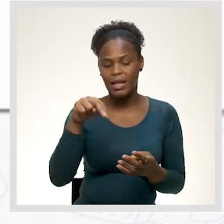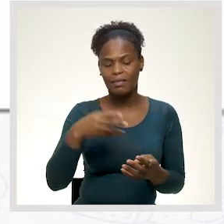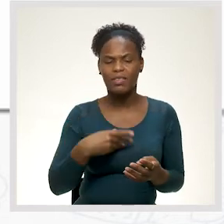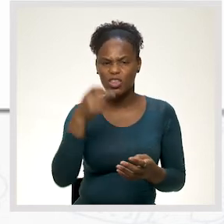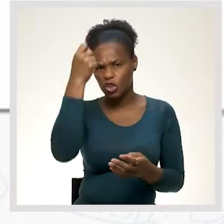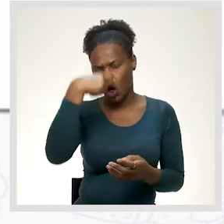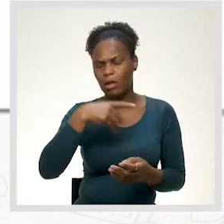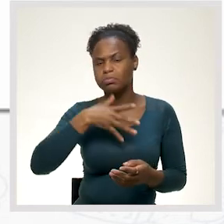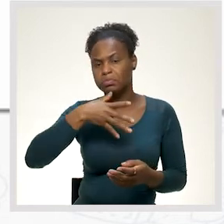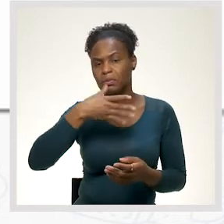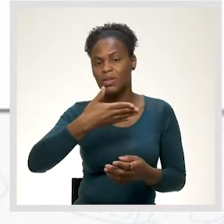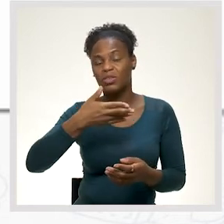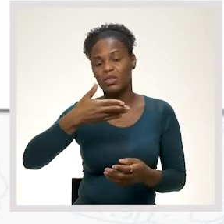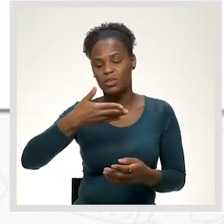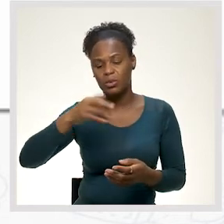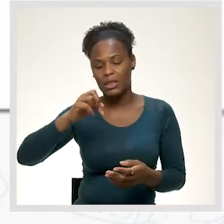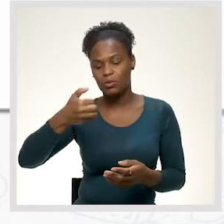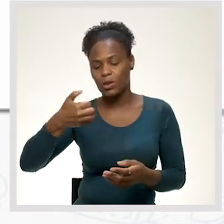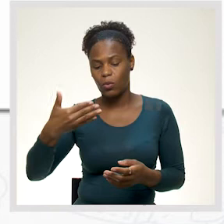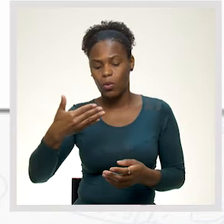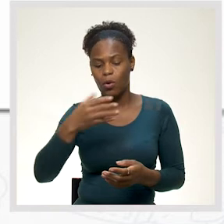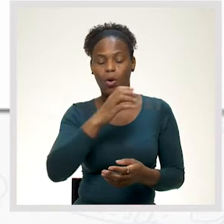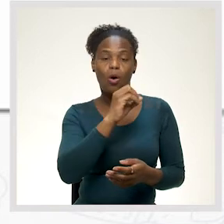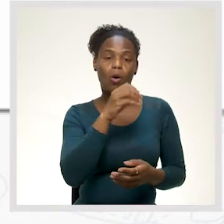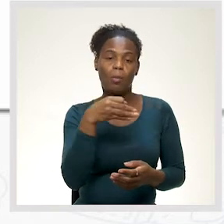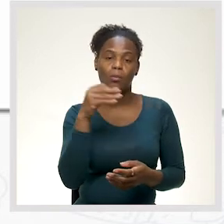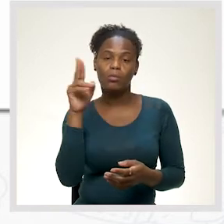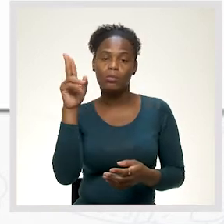Narrativas, de 1851. Opúsculos, de